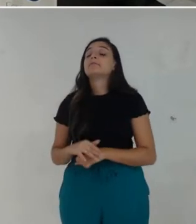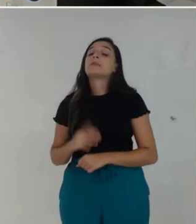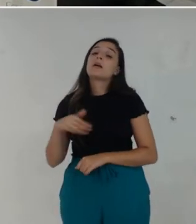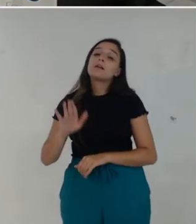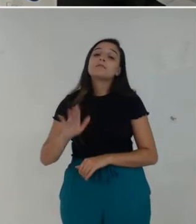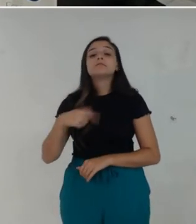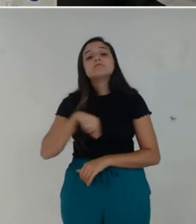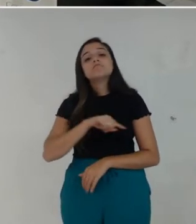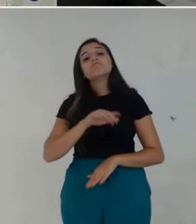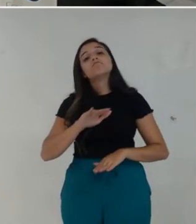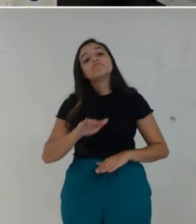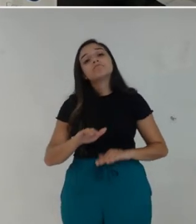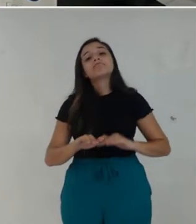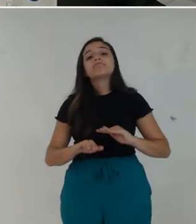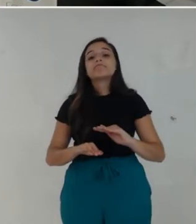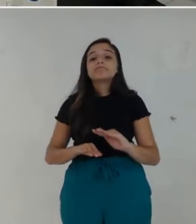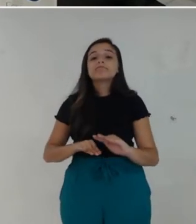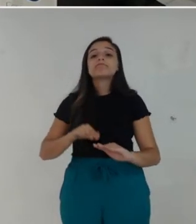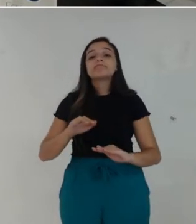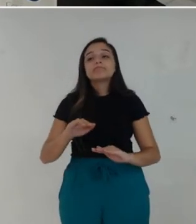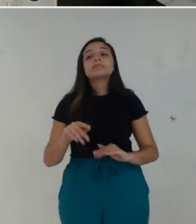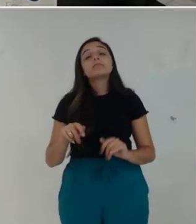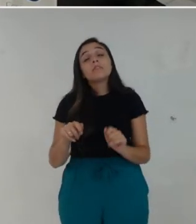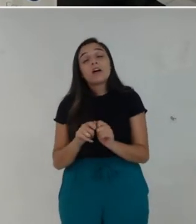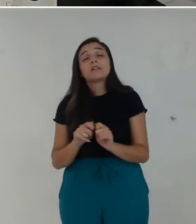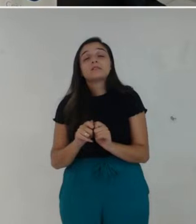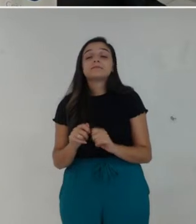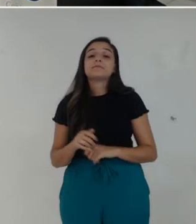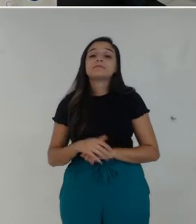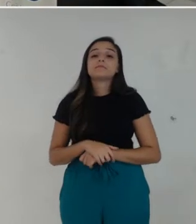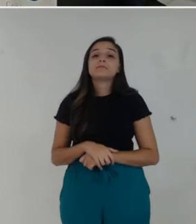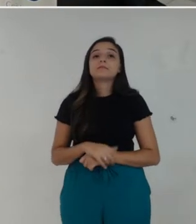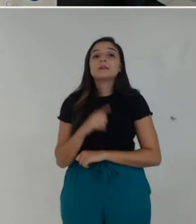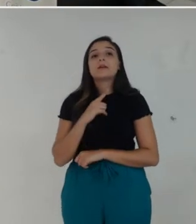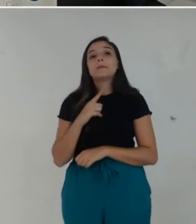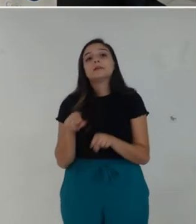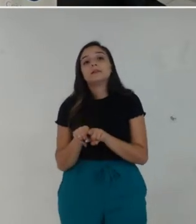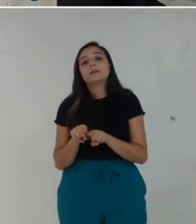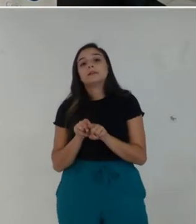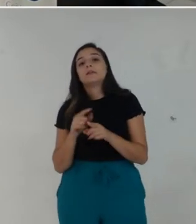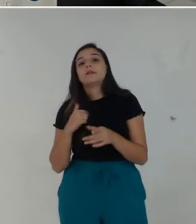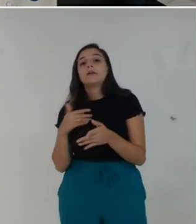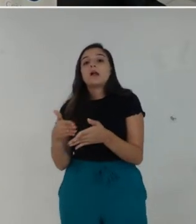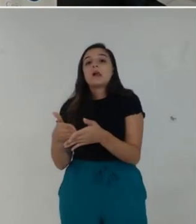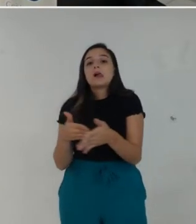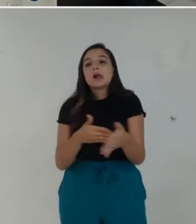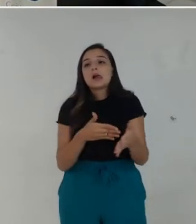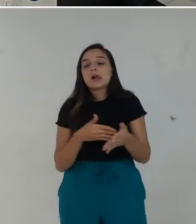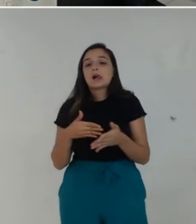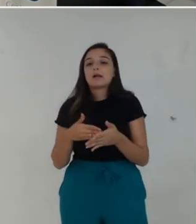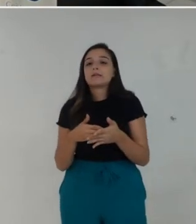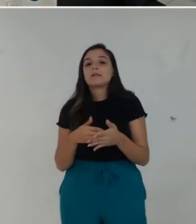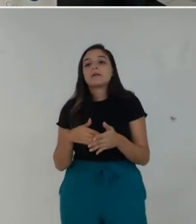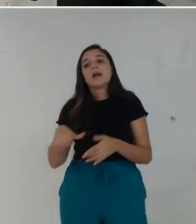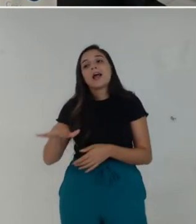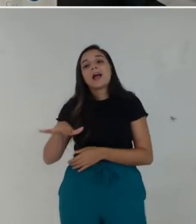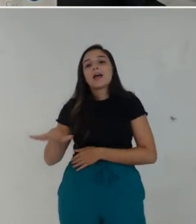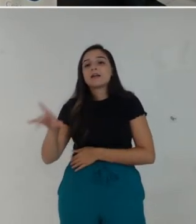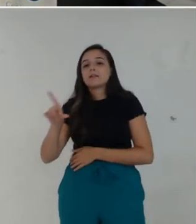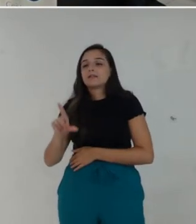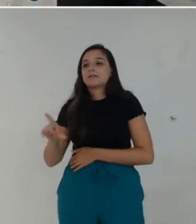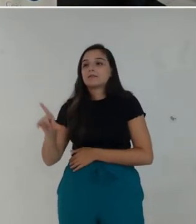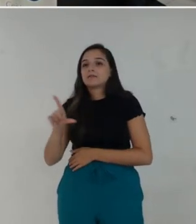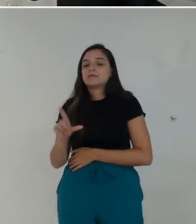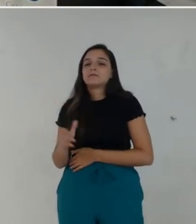coisas. Também a restrição inicial do recorte, exceto a parte de literatura, foi